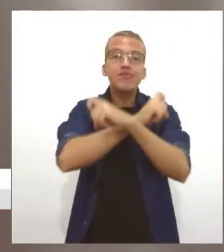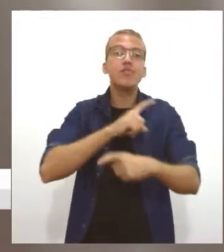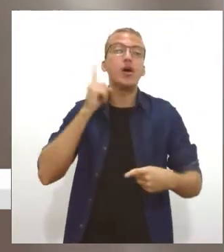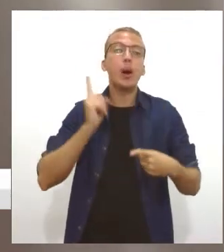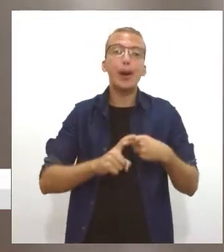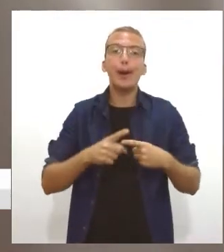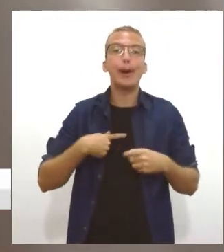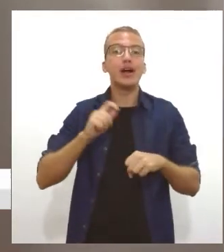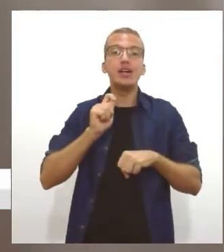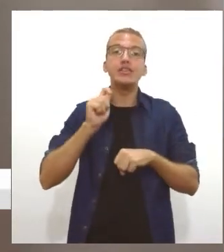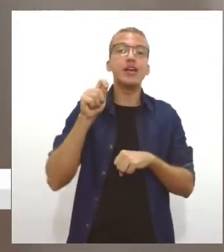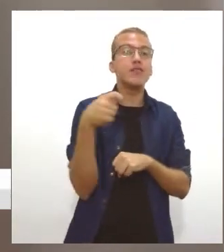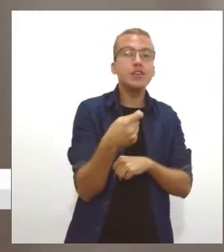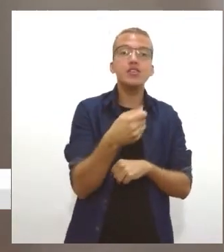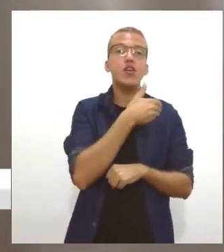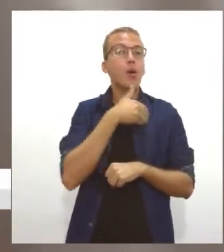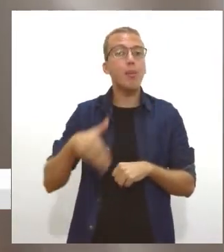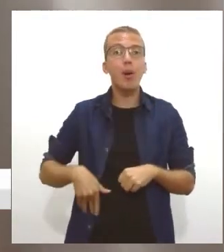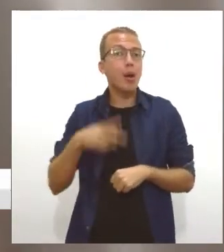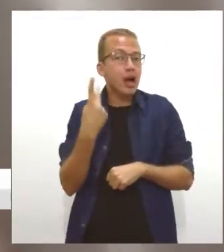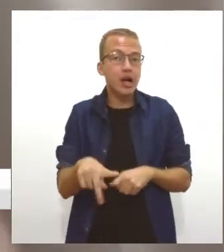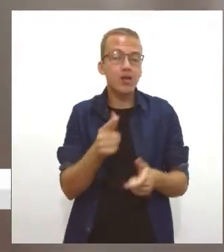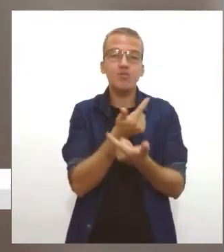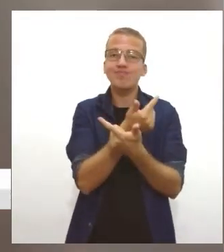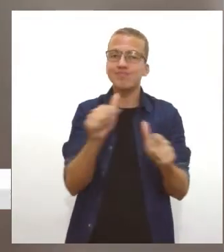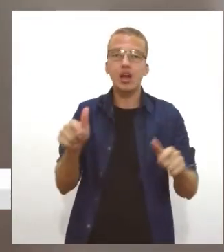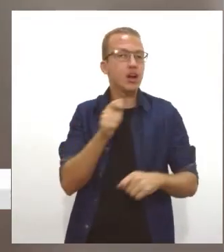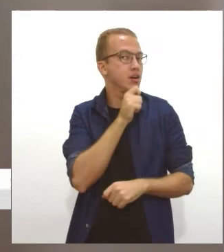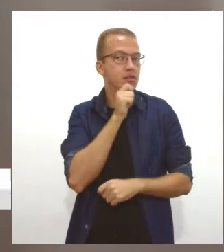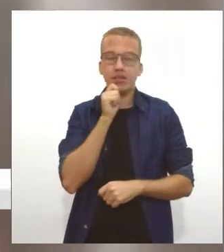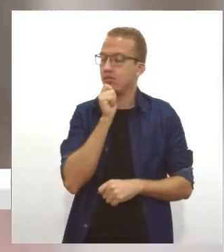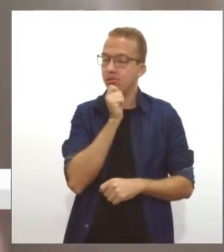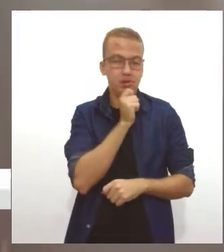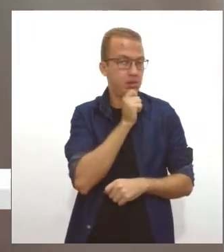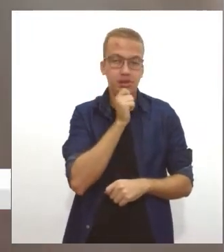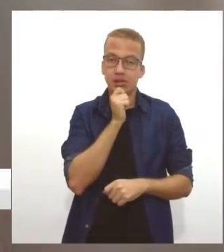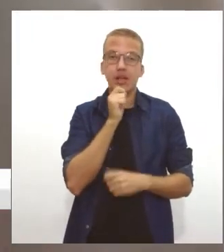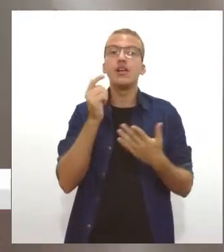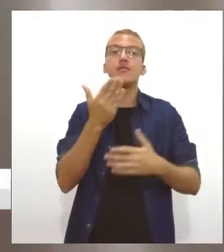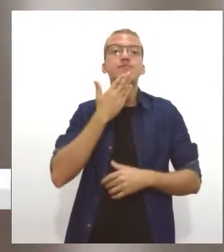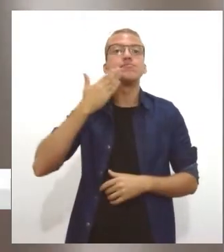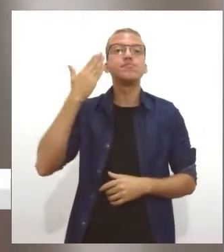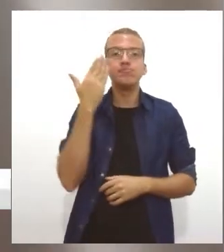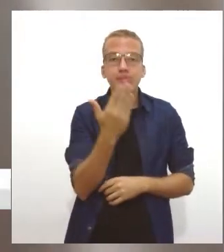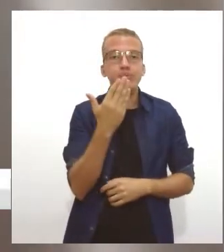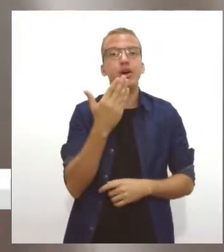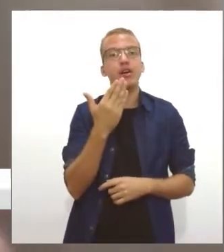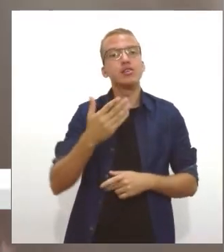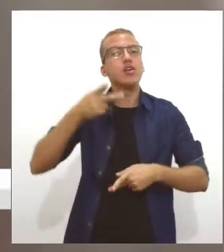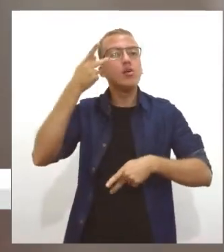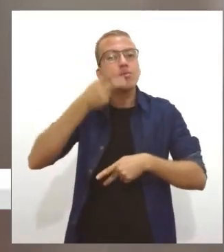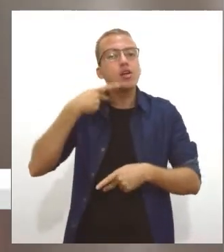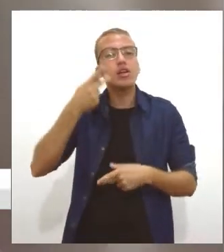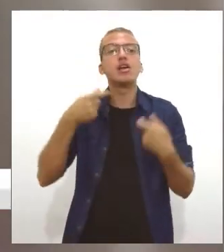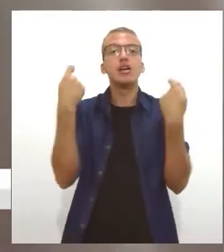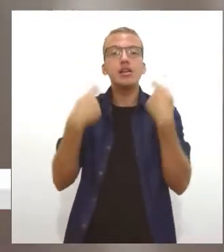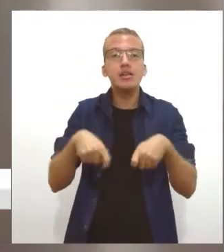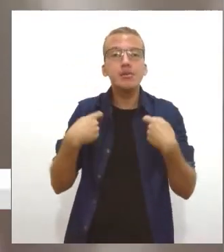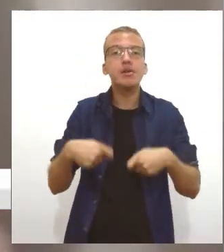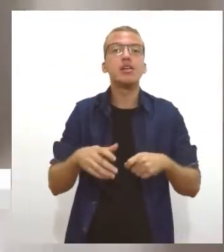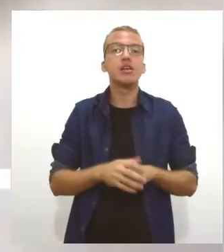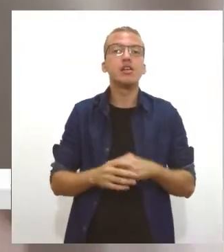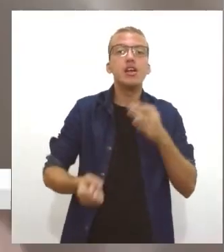ainda. E aí agora eu faço um apelo político, que a gente possa evoluir, nós precisamos dessa expertise, esse